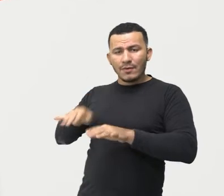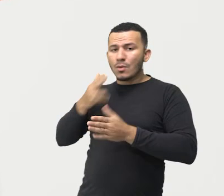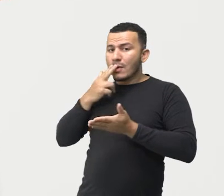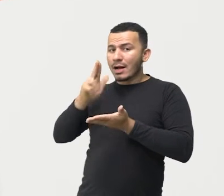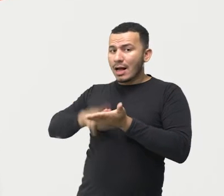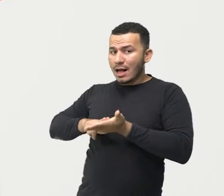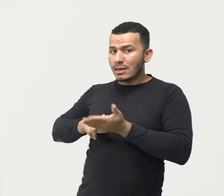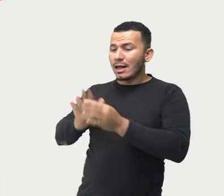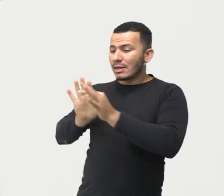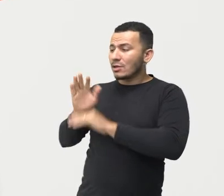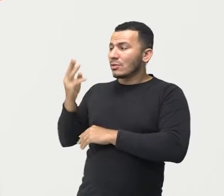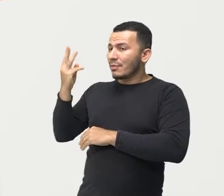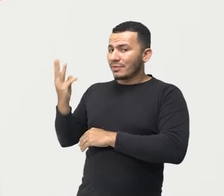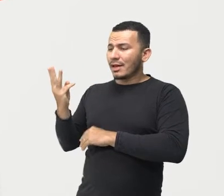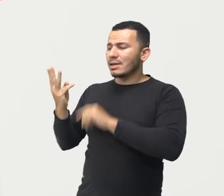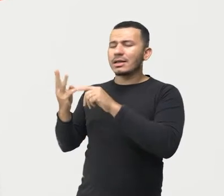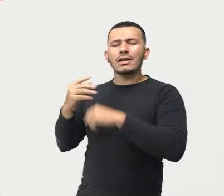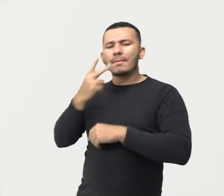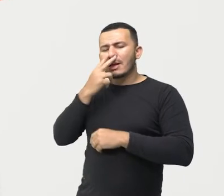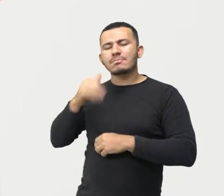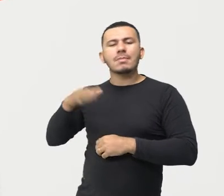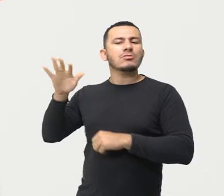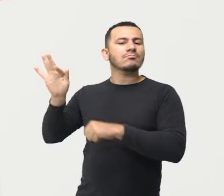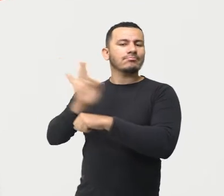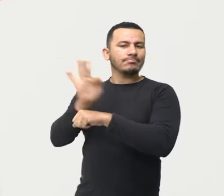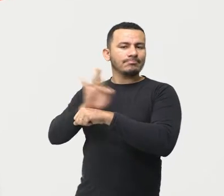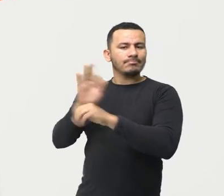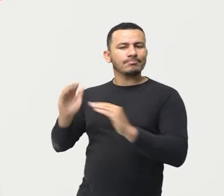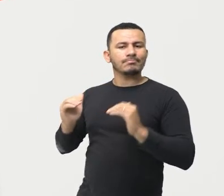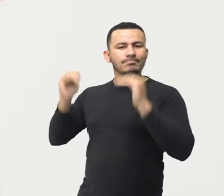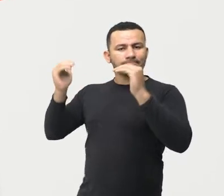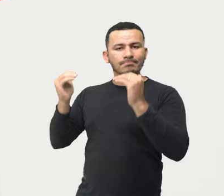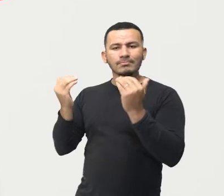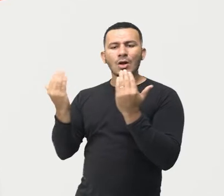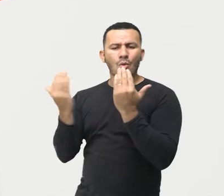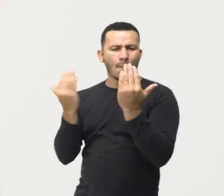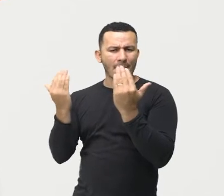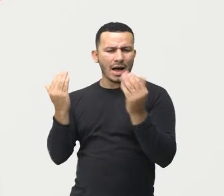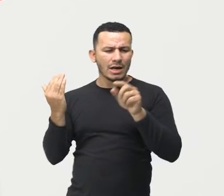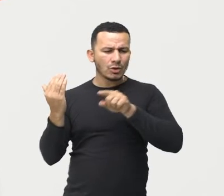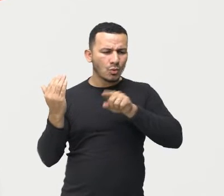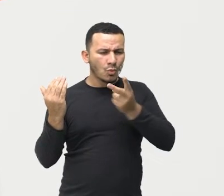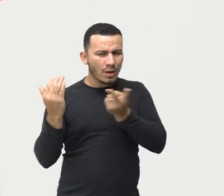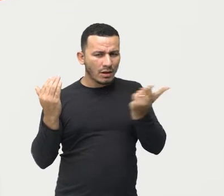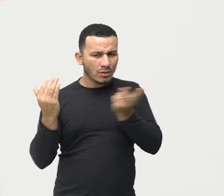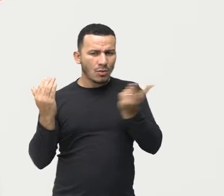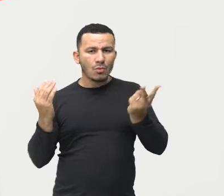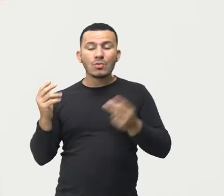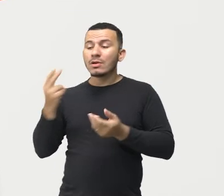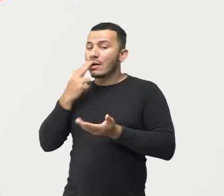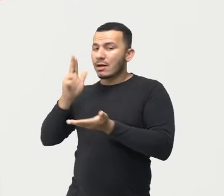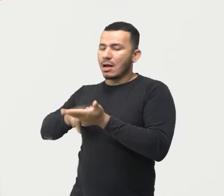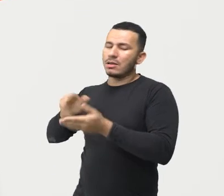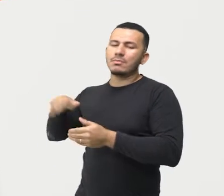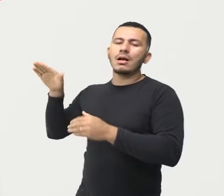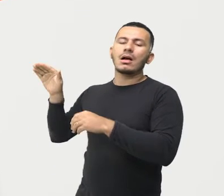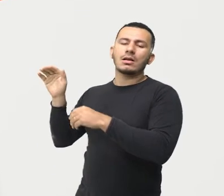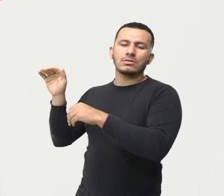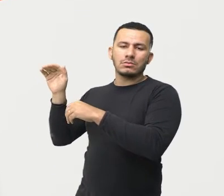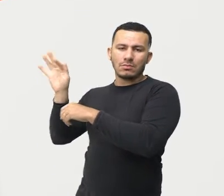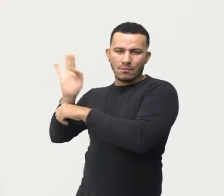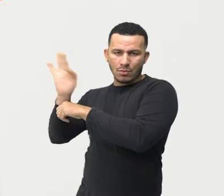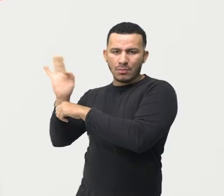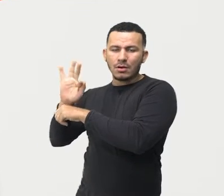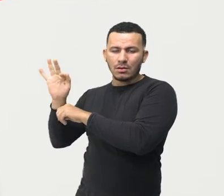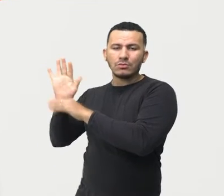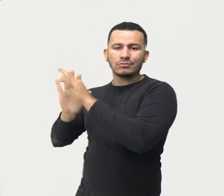leitor, adota aí um tom muito mais formal na sua escrita, muito mais formal ao